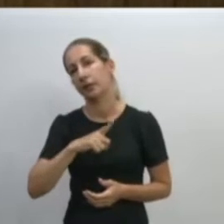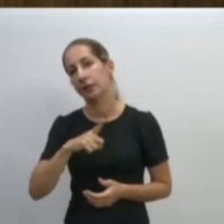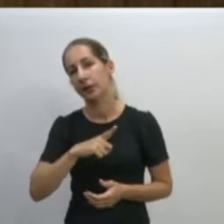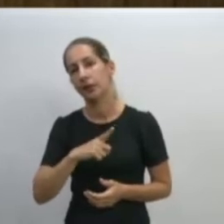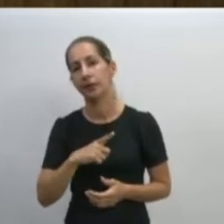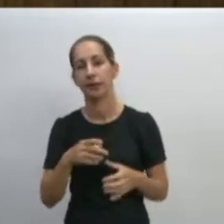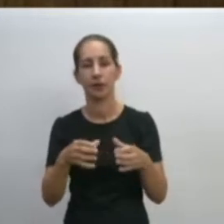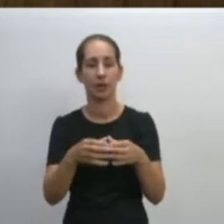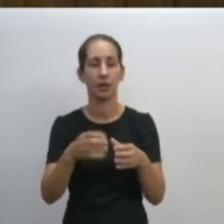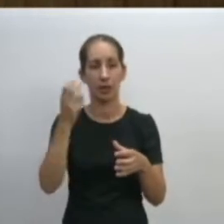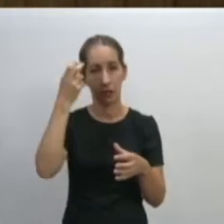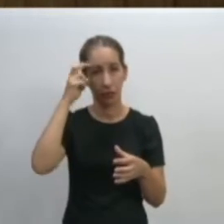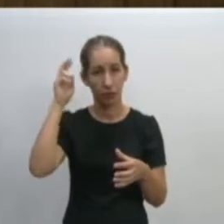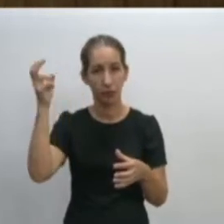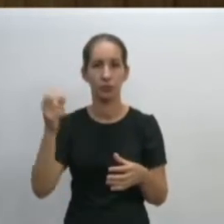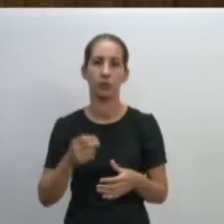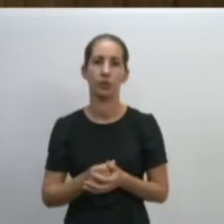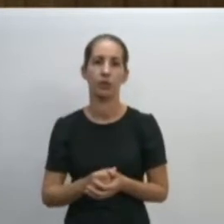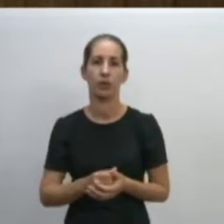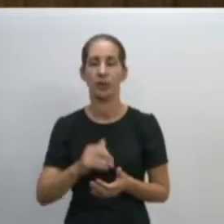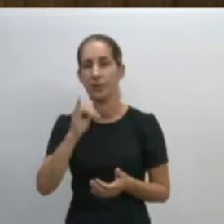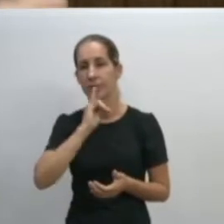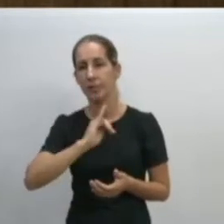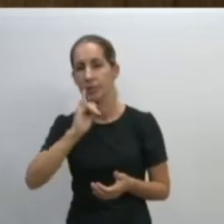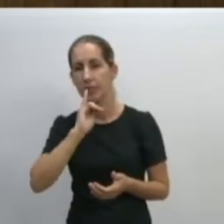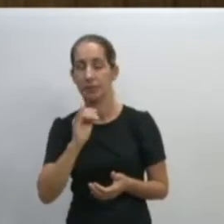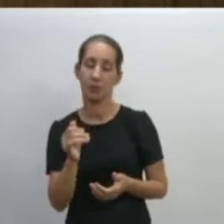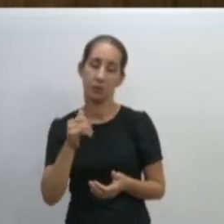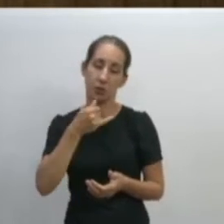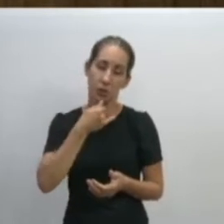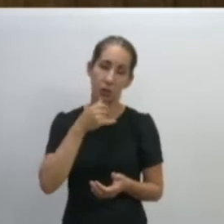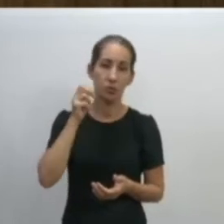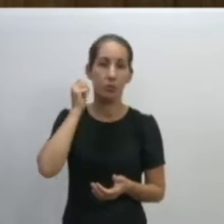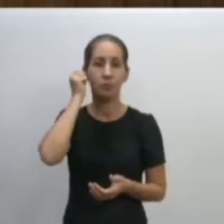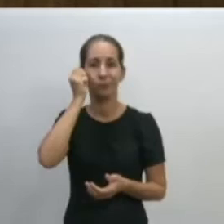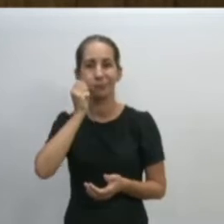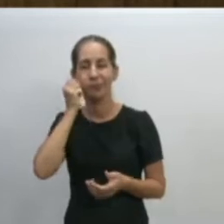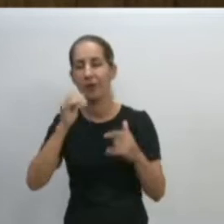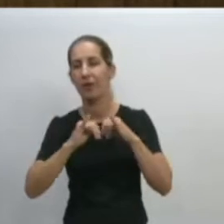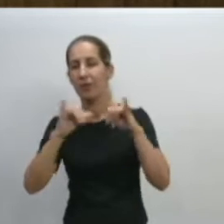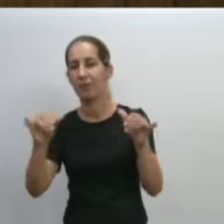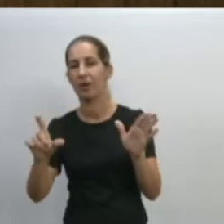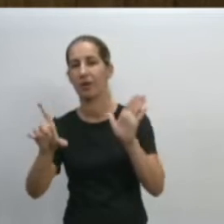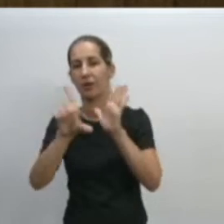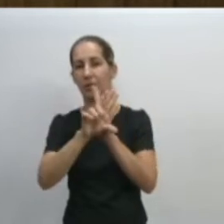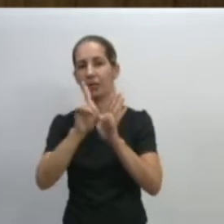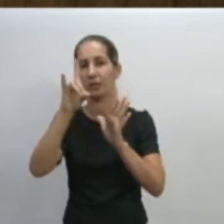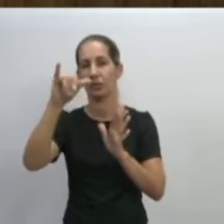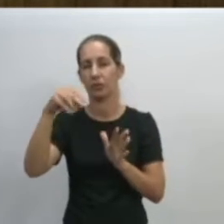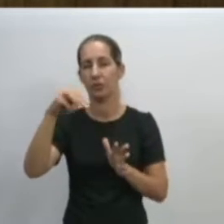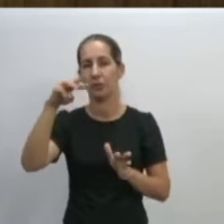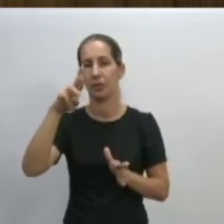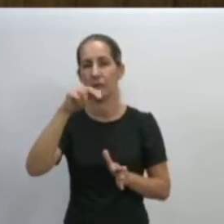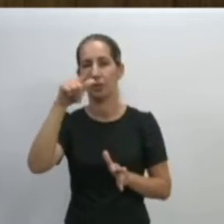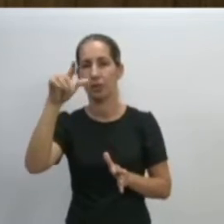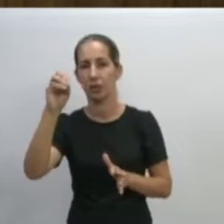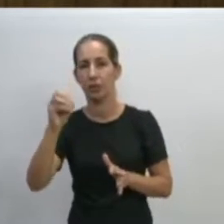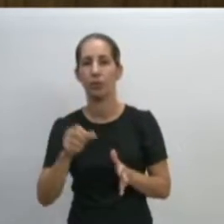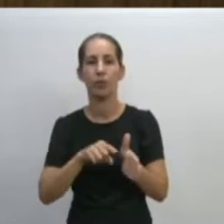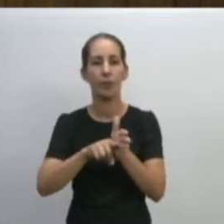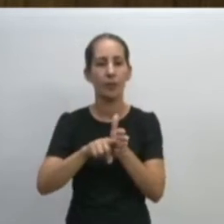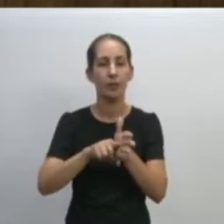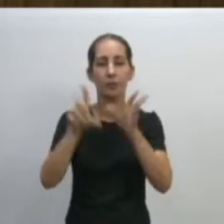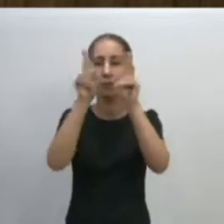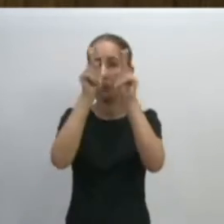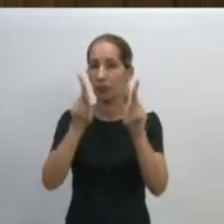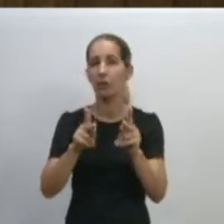na área da cultura. Eu aqui citei o lamento de alguns artistas que falam da Lei de Djalma Maranhão, desse acompanhamento de